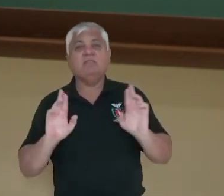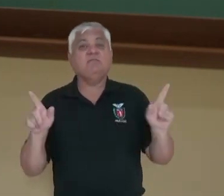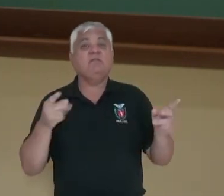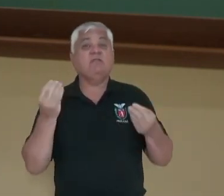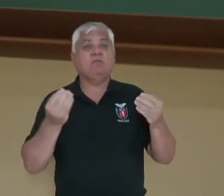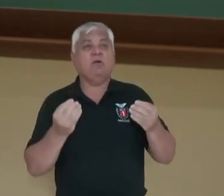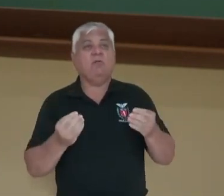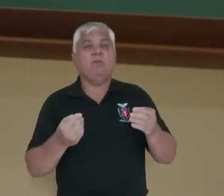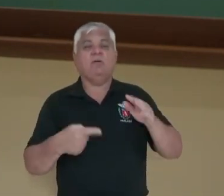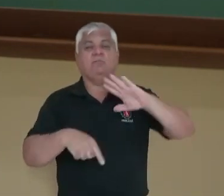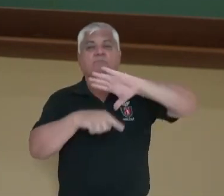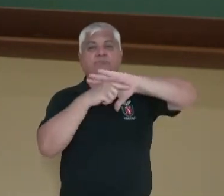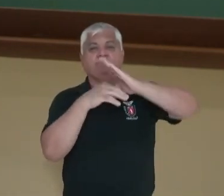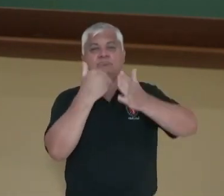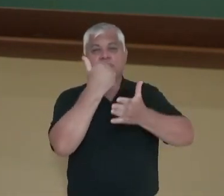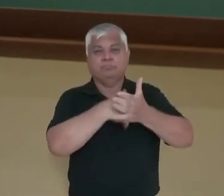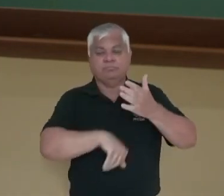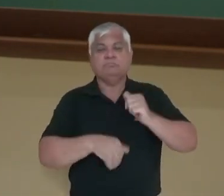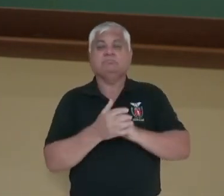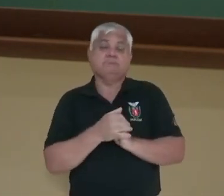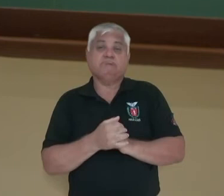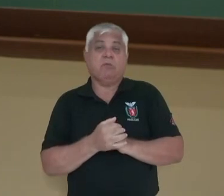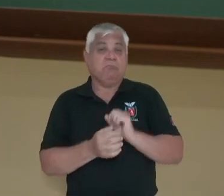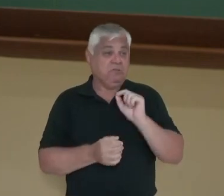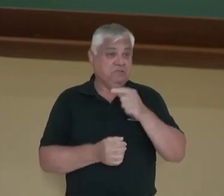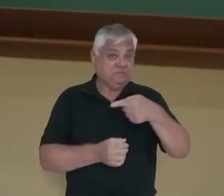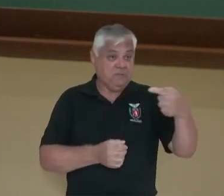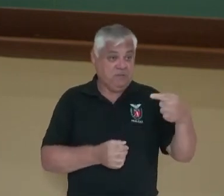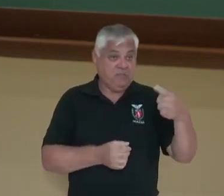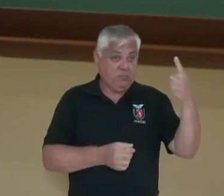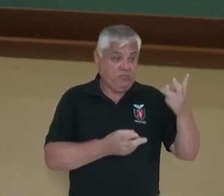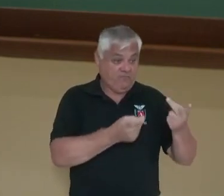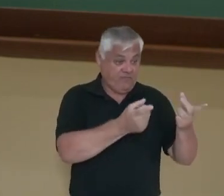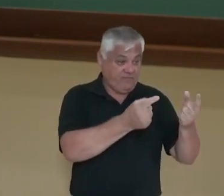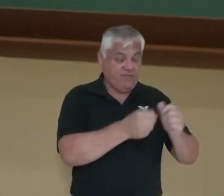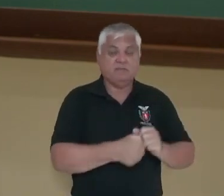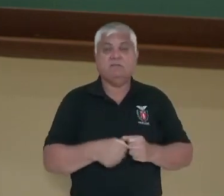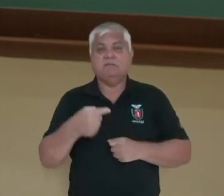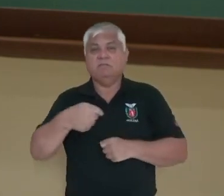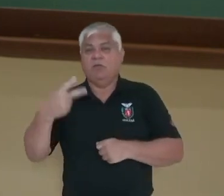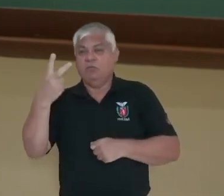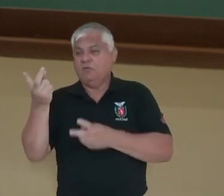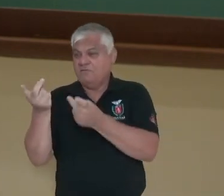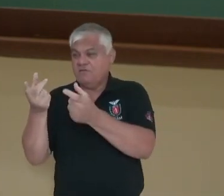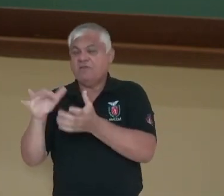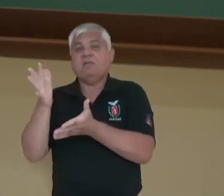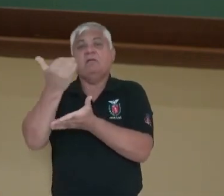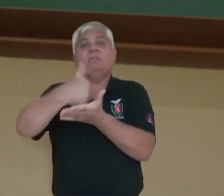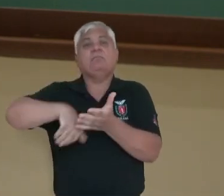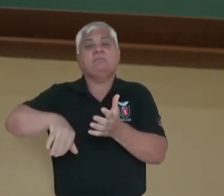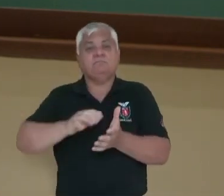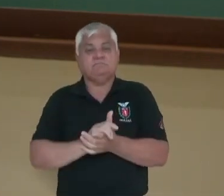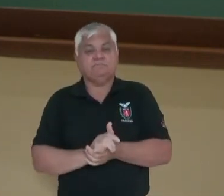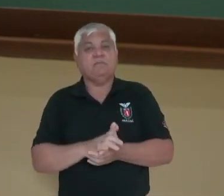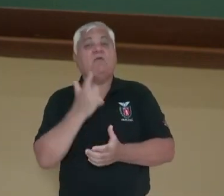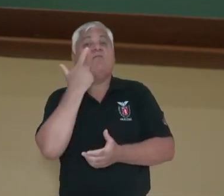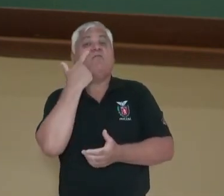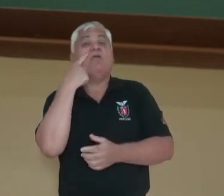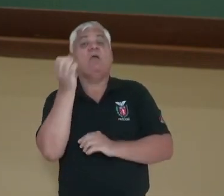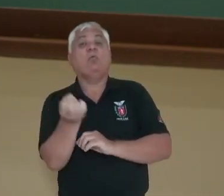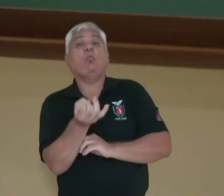subtração do que eu vendi na semana 1 com o que eu vendi na semana 2 e eu vou ter essa diferença em relação às vendas. Novamente,